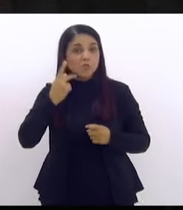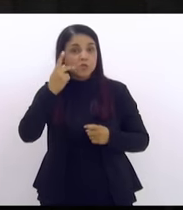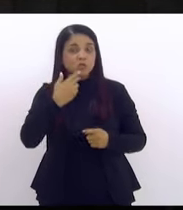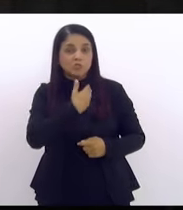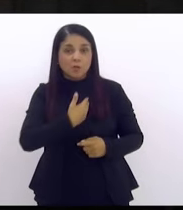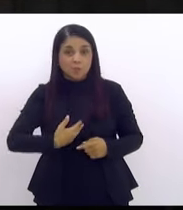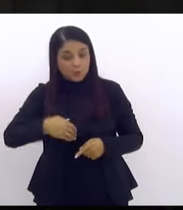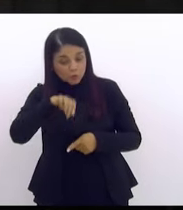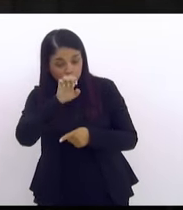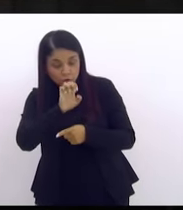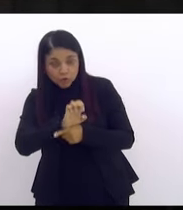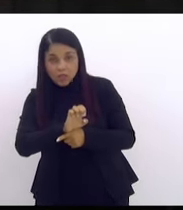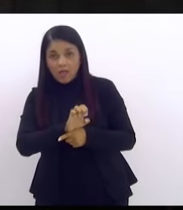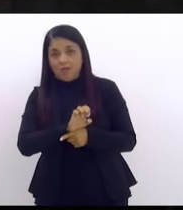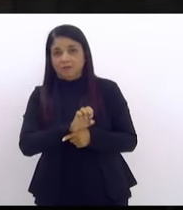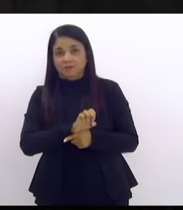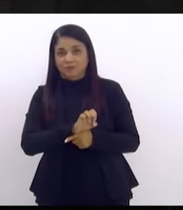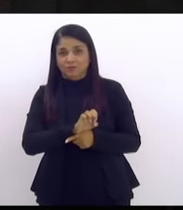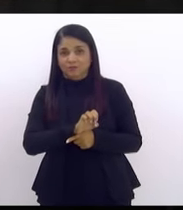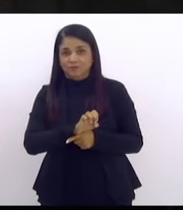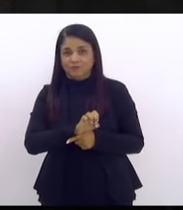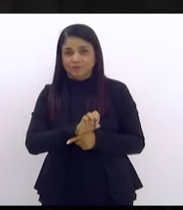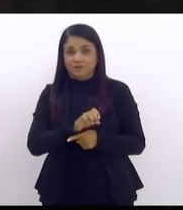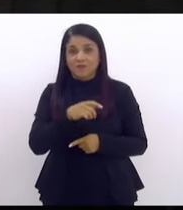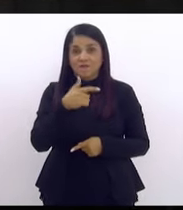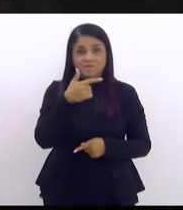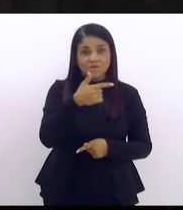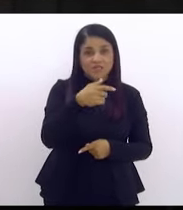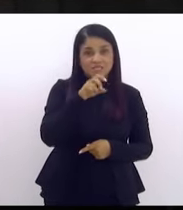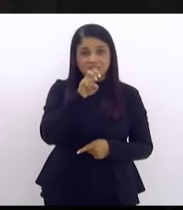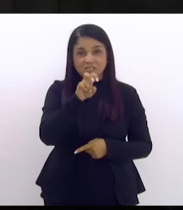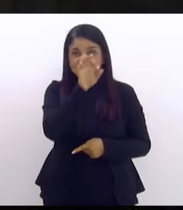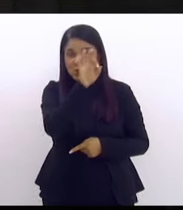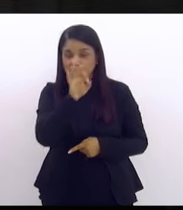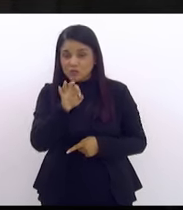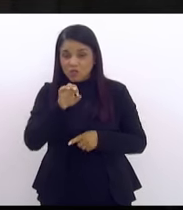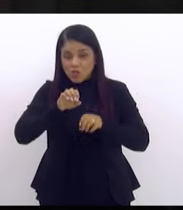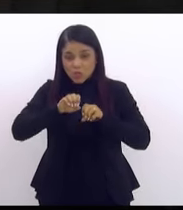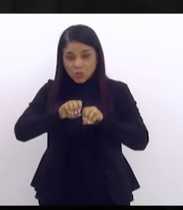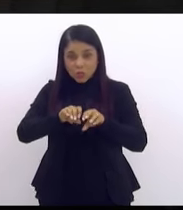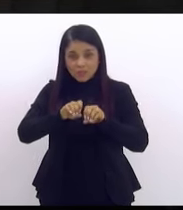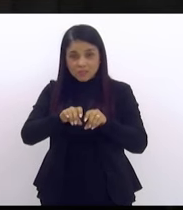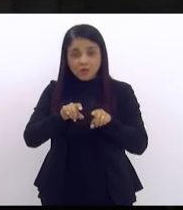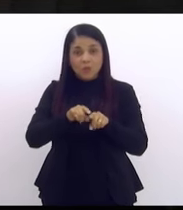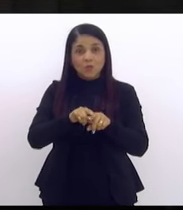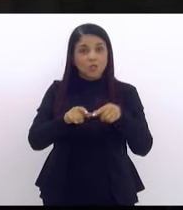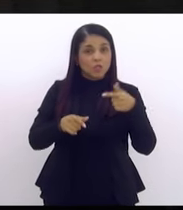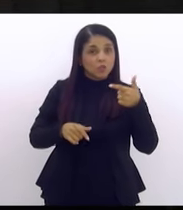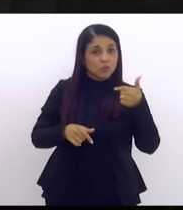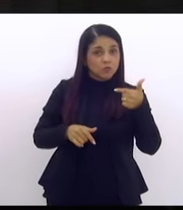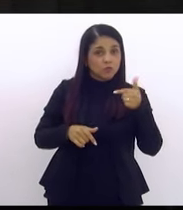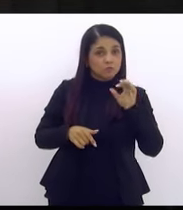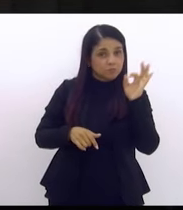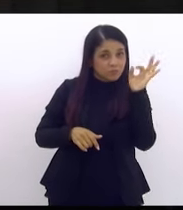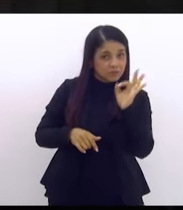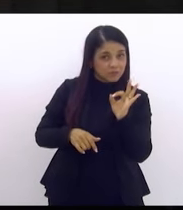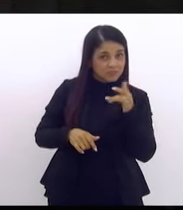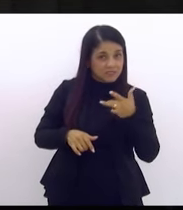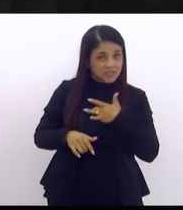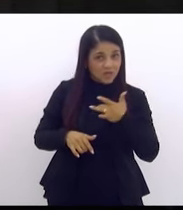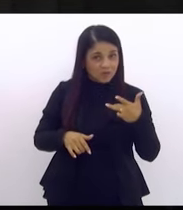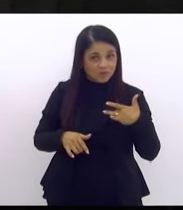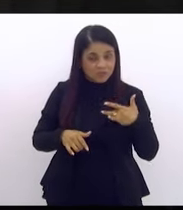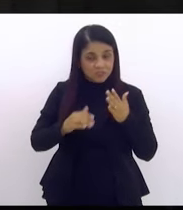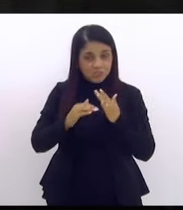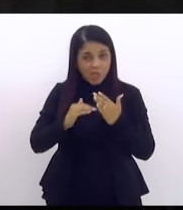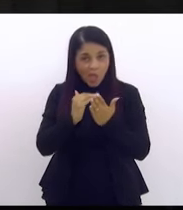Estado, porque só tem 25% em educação e 12% em saúde. Se aumentar